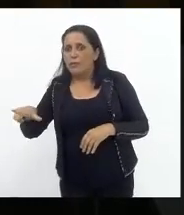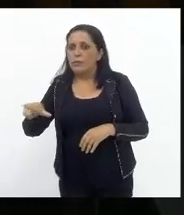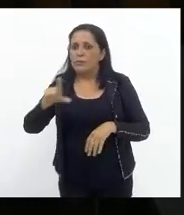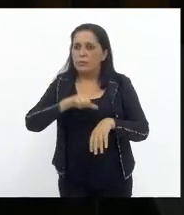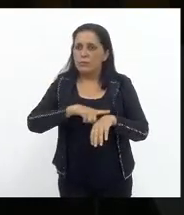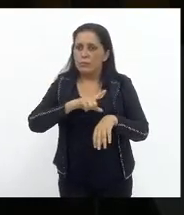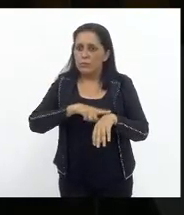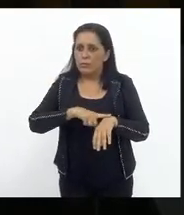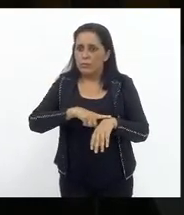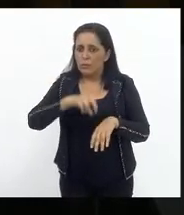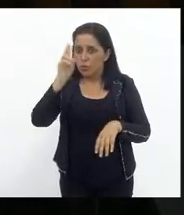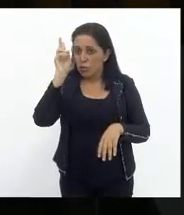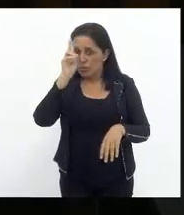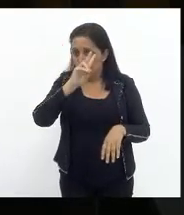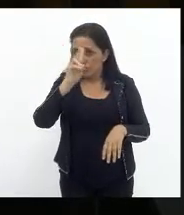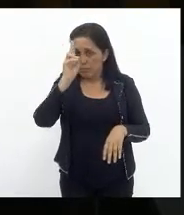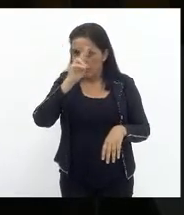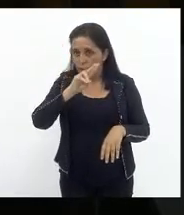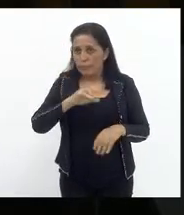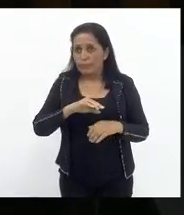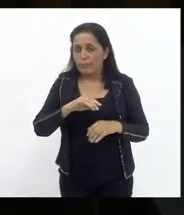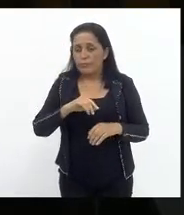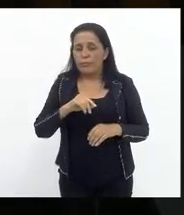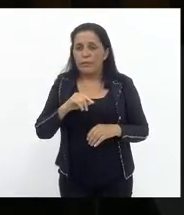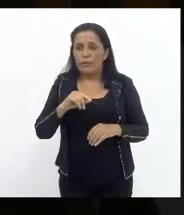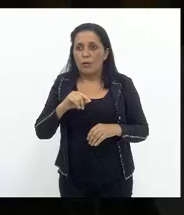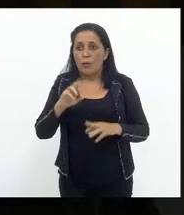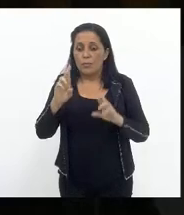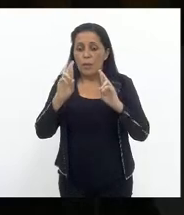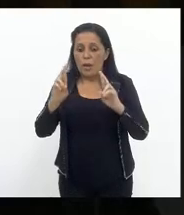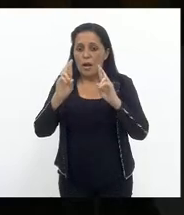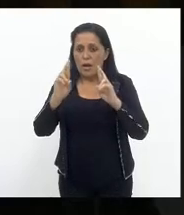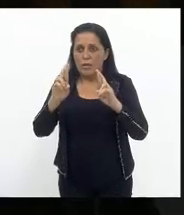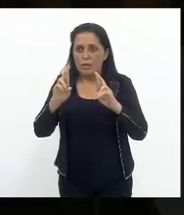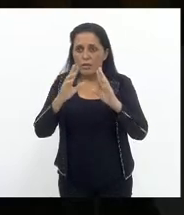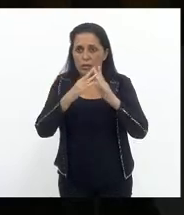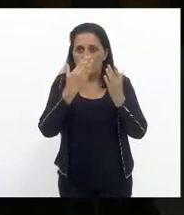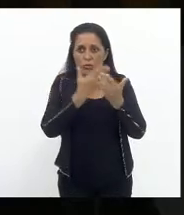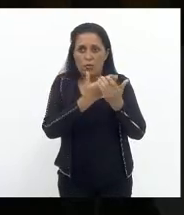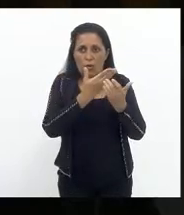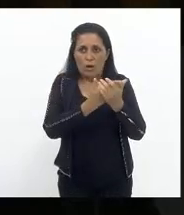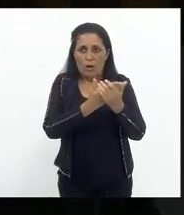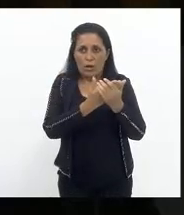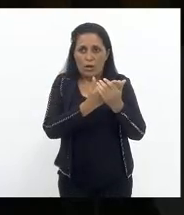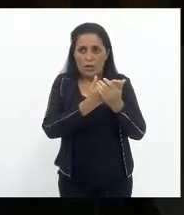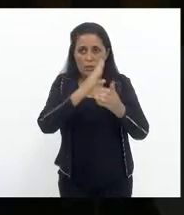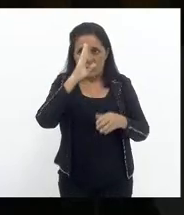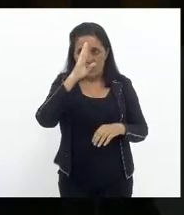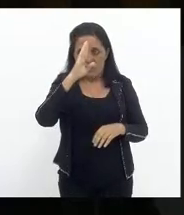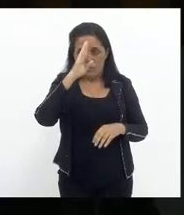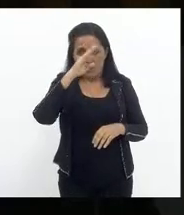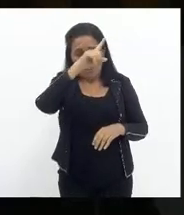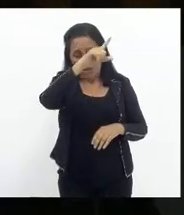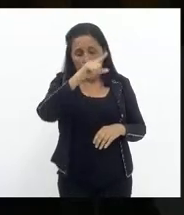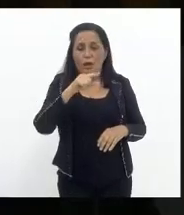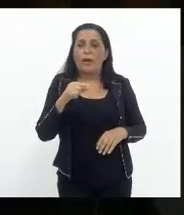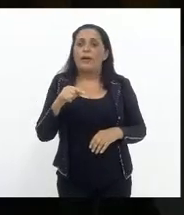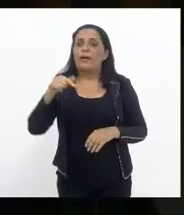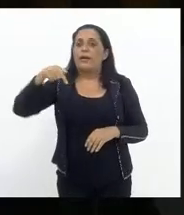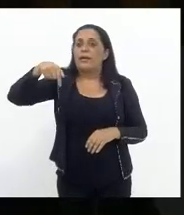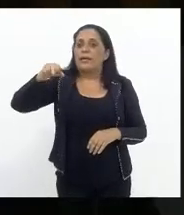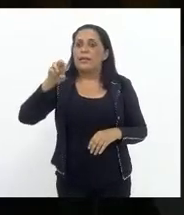uma esperança dessa implantação da Escola Cívico no município de Queimados, quando o